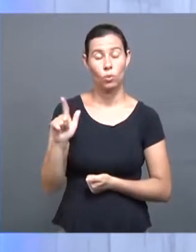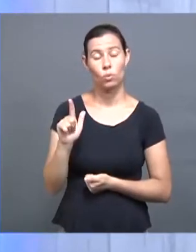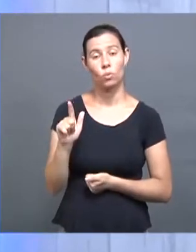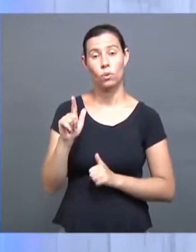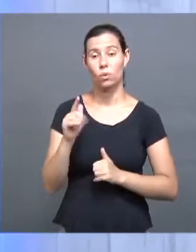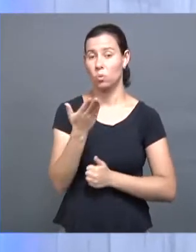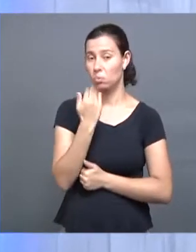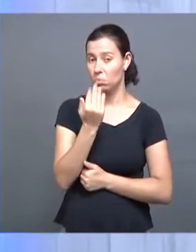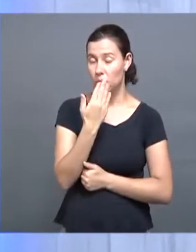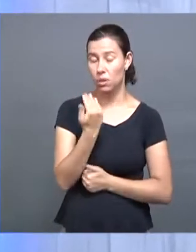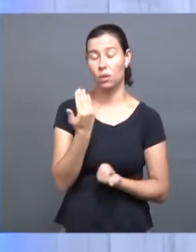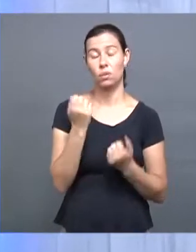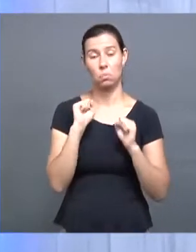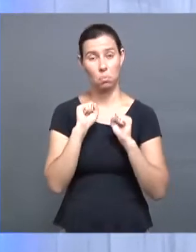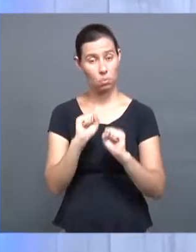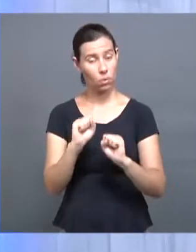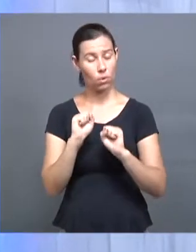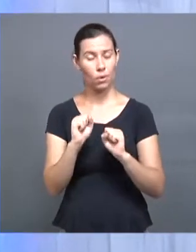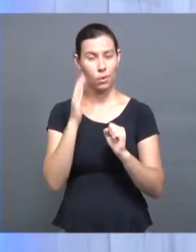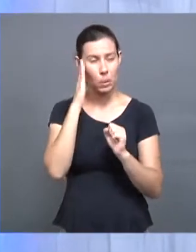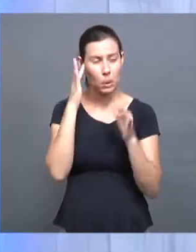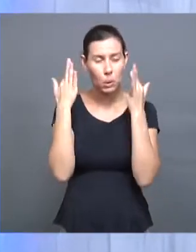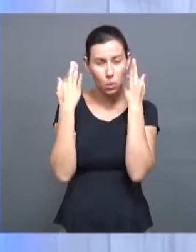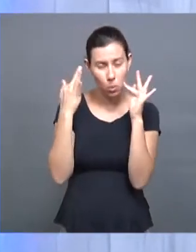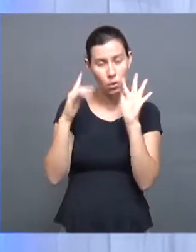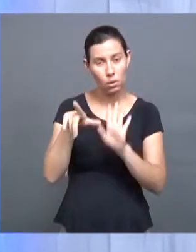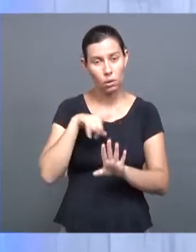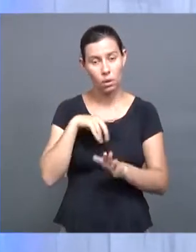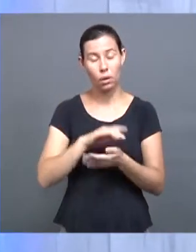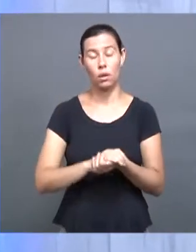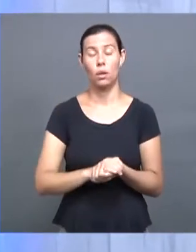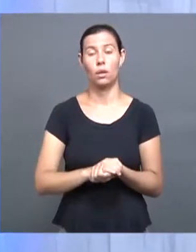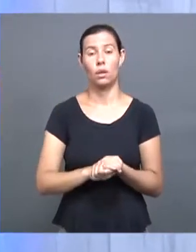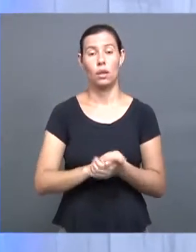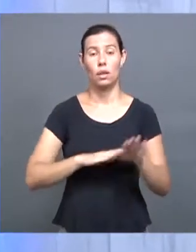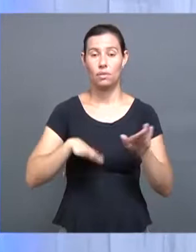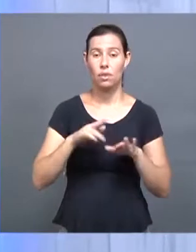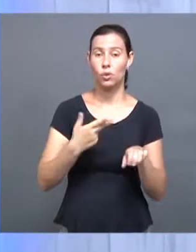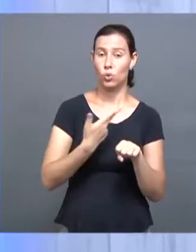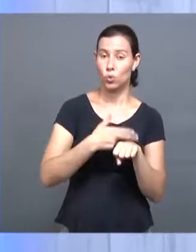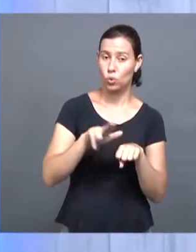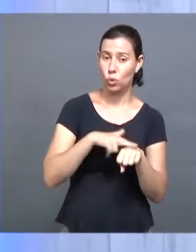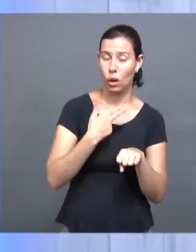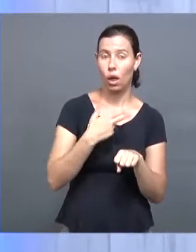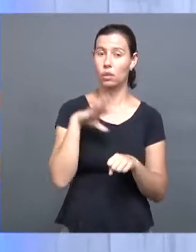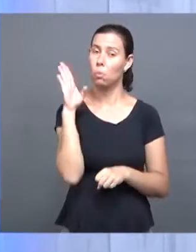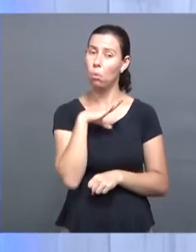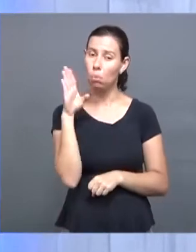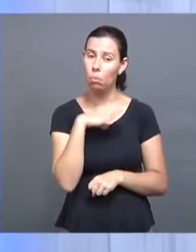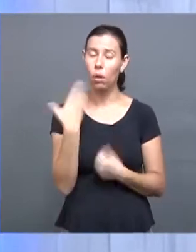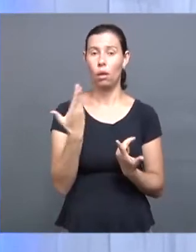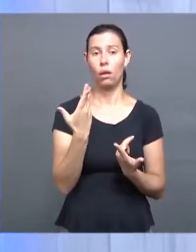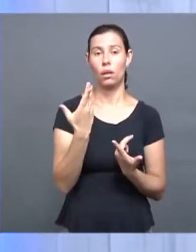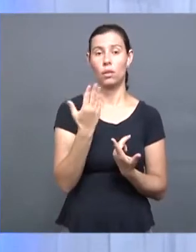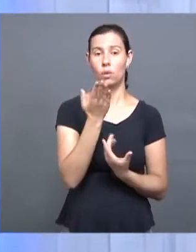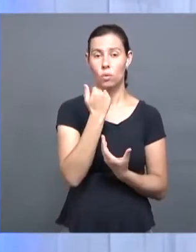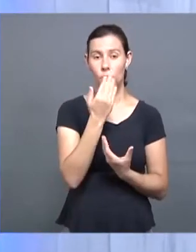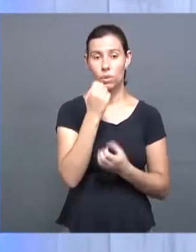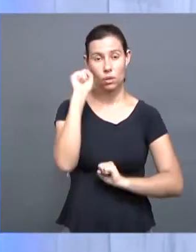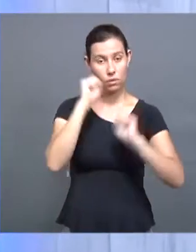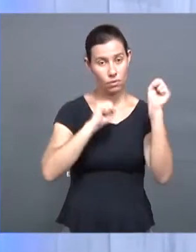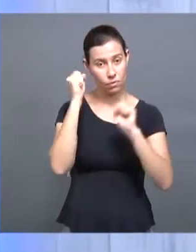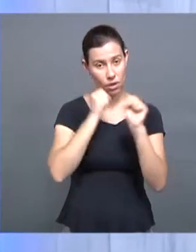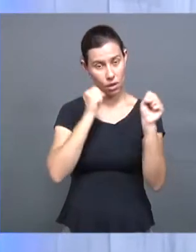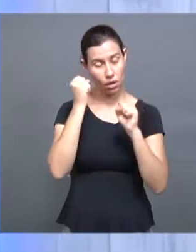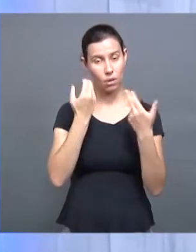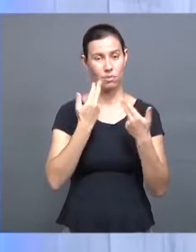alguma alimentação também específica, derivados, chocolate, pimenta, enlatados, conservados,